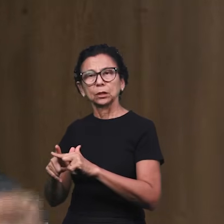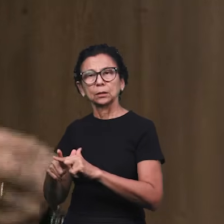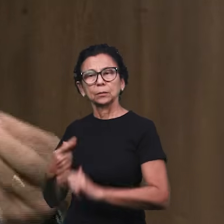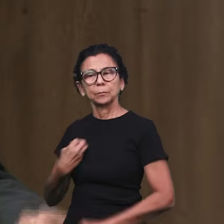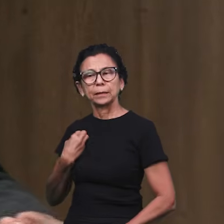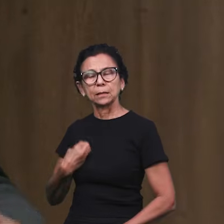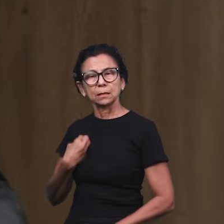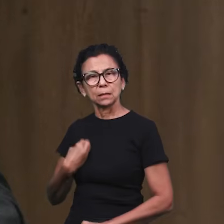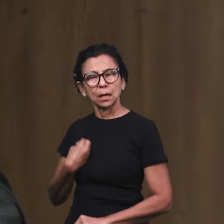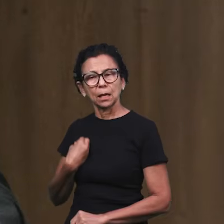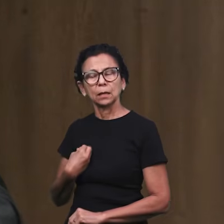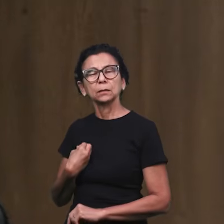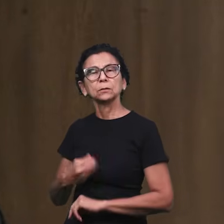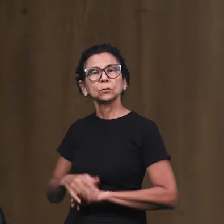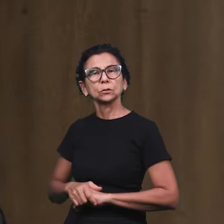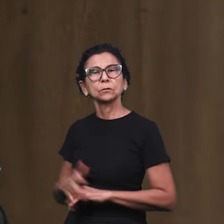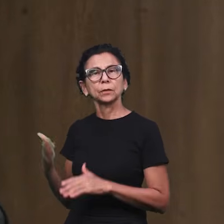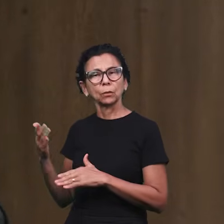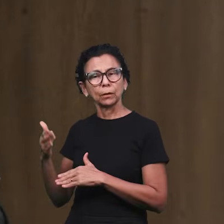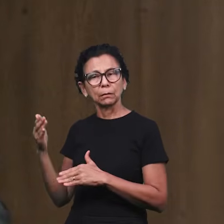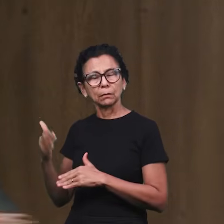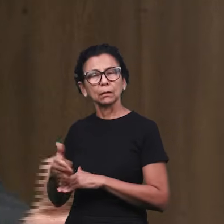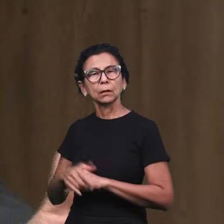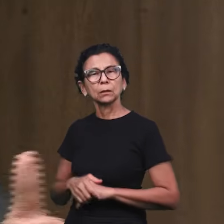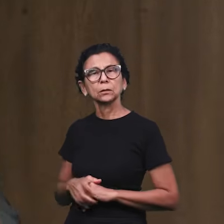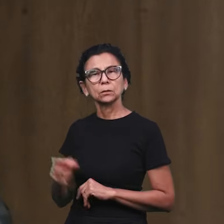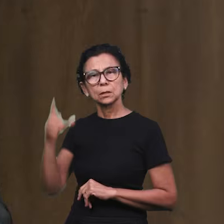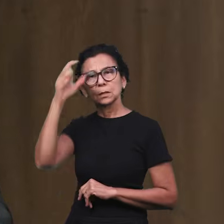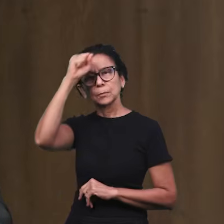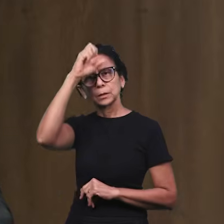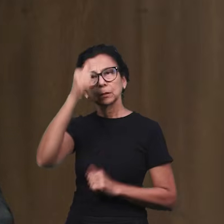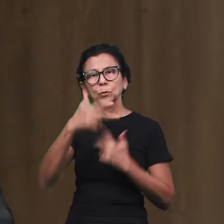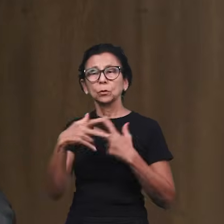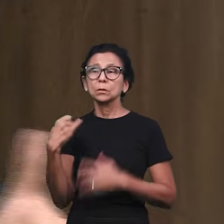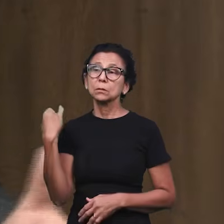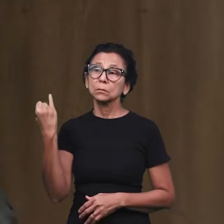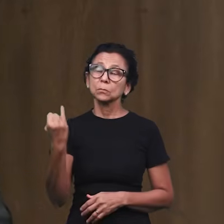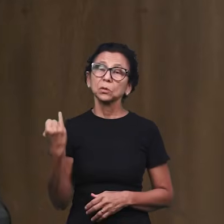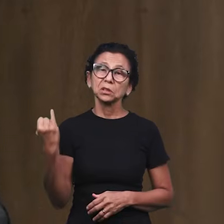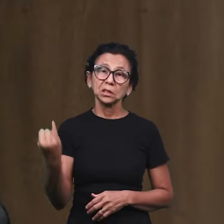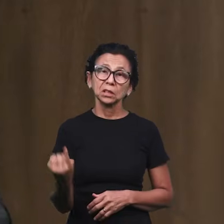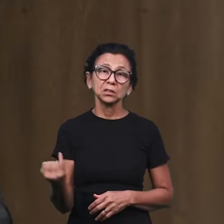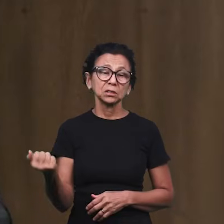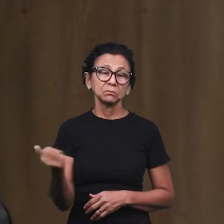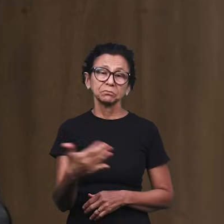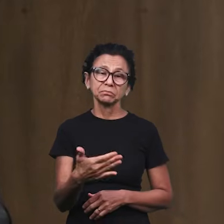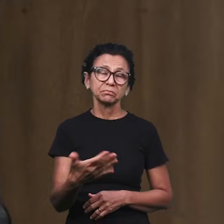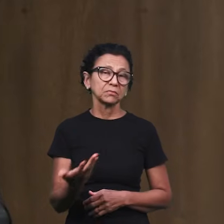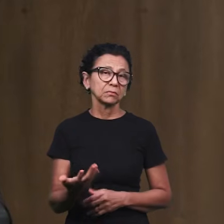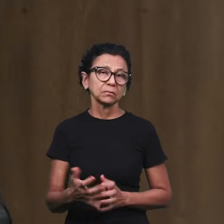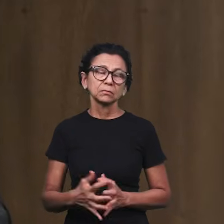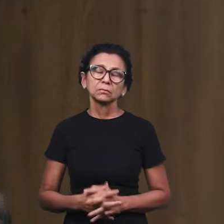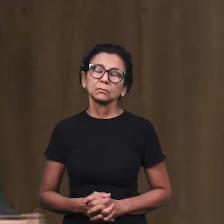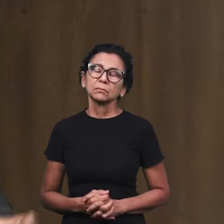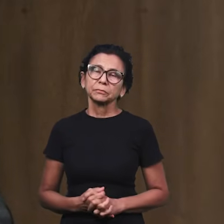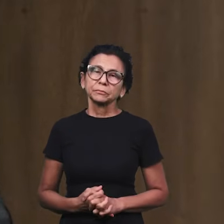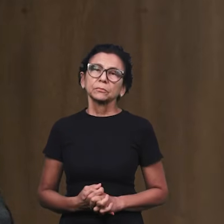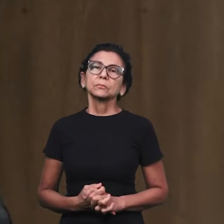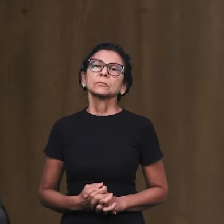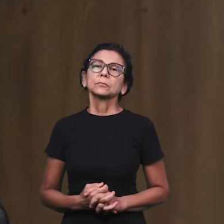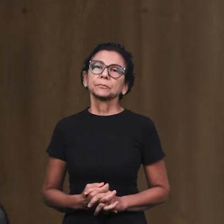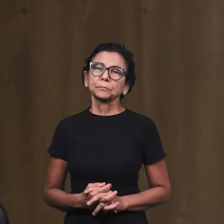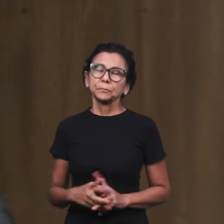ela nos mostra aquilo que é importante e aquilo que aquilo que não tem importância nenhuma. Então, é